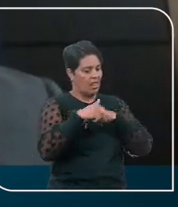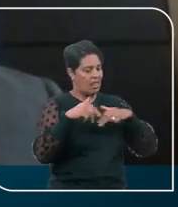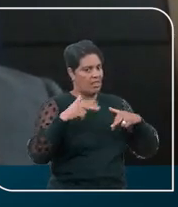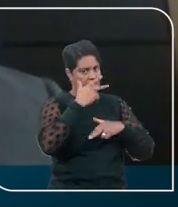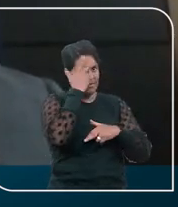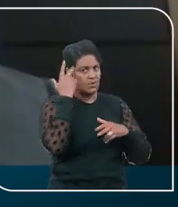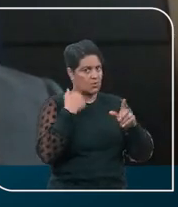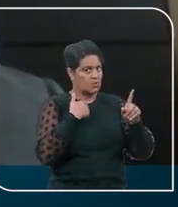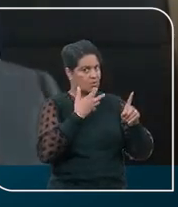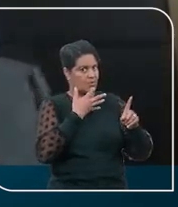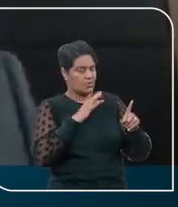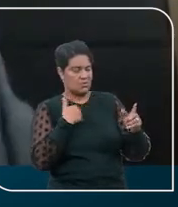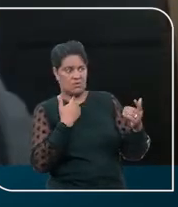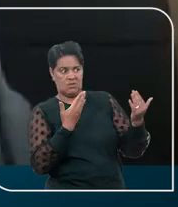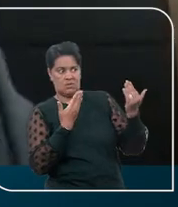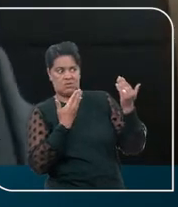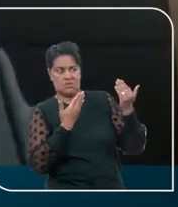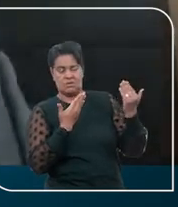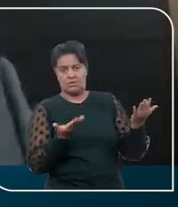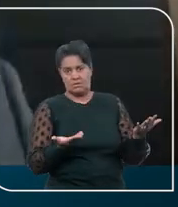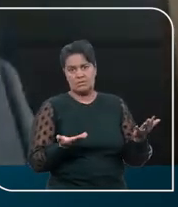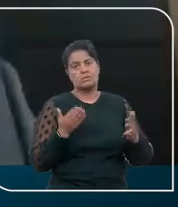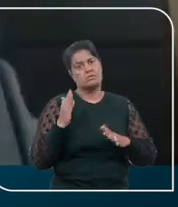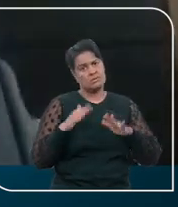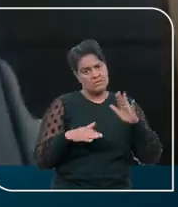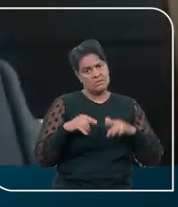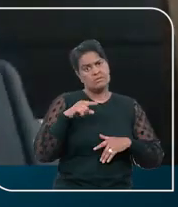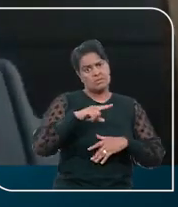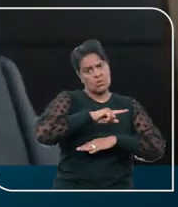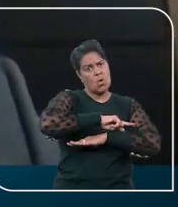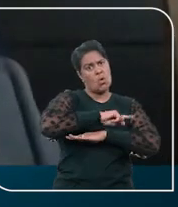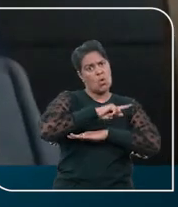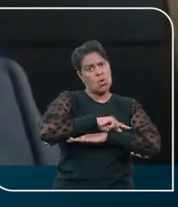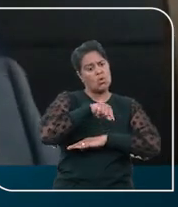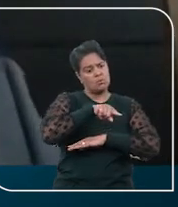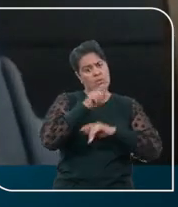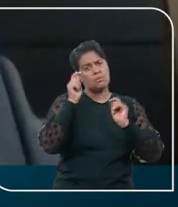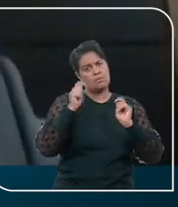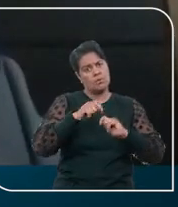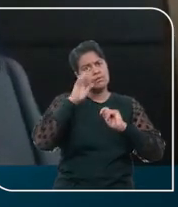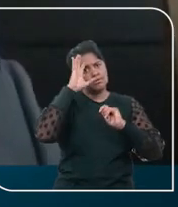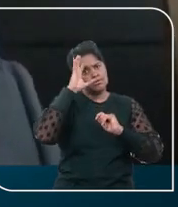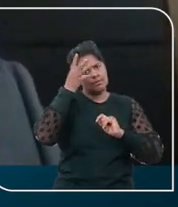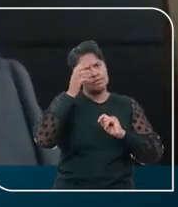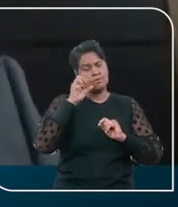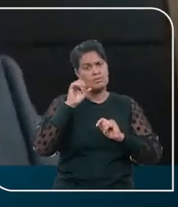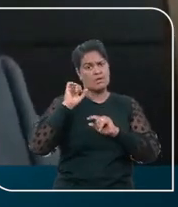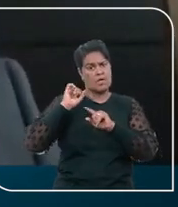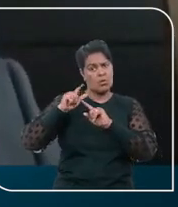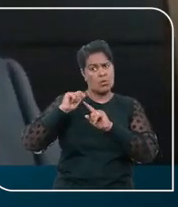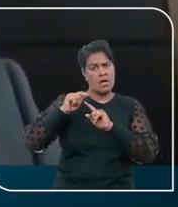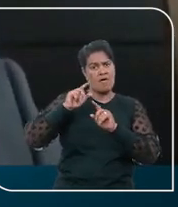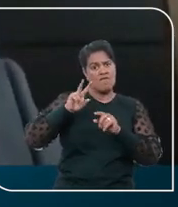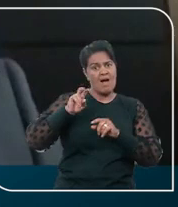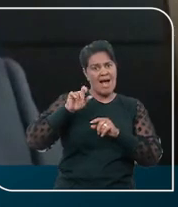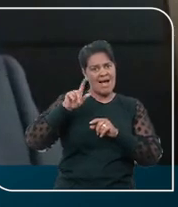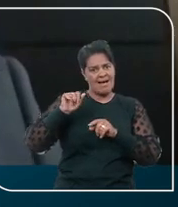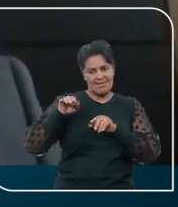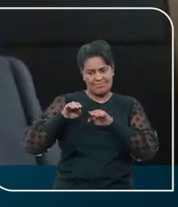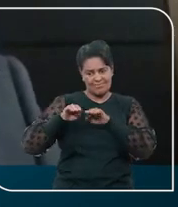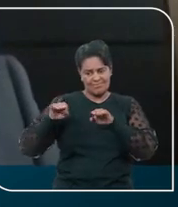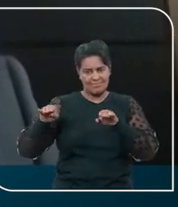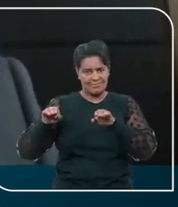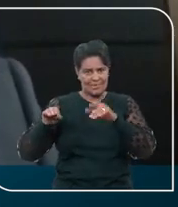é possível que aquele condomínio entenda que a locação de uma vaga para um terceiro seja, eles